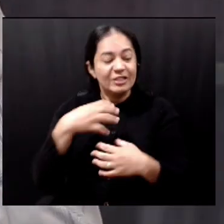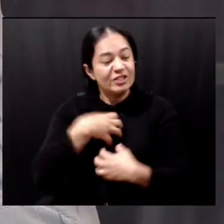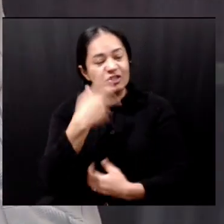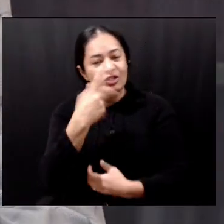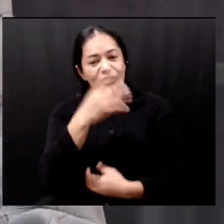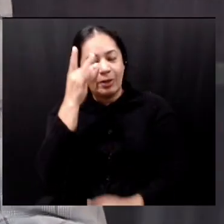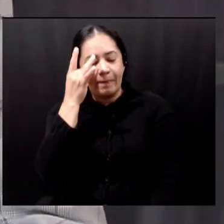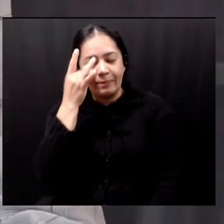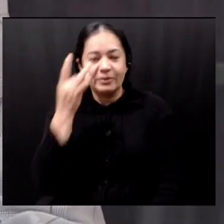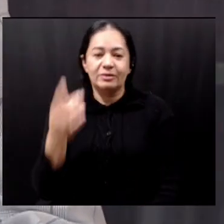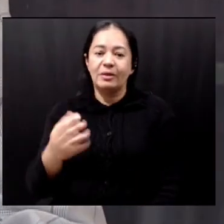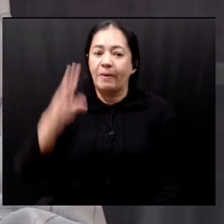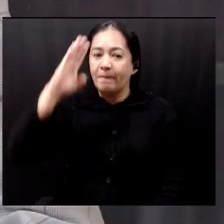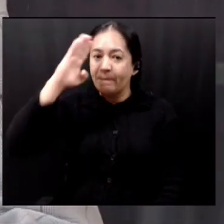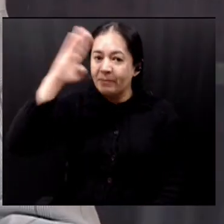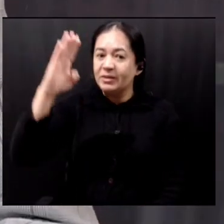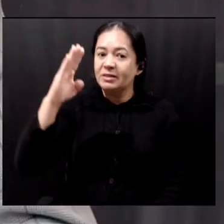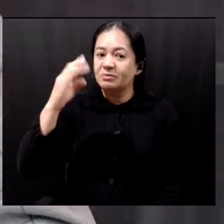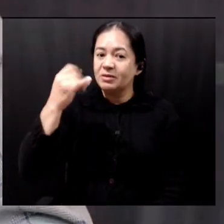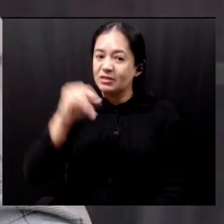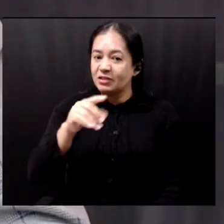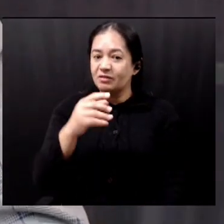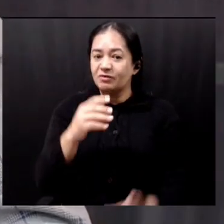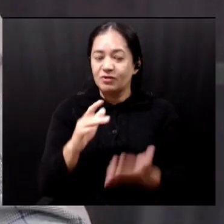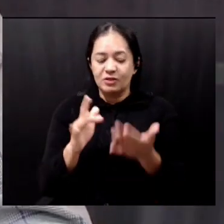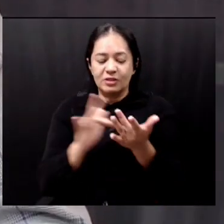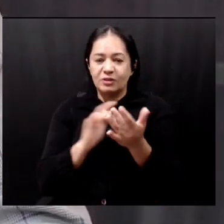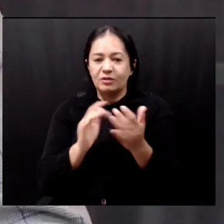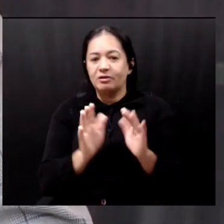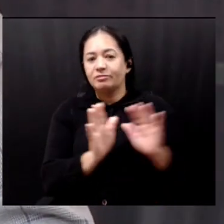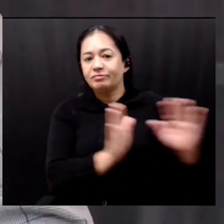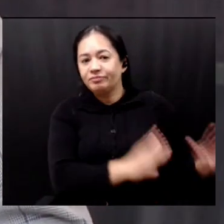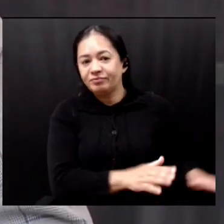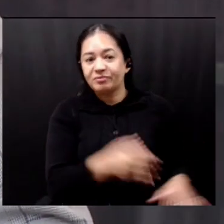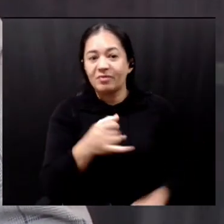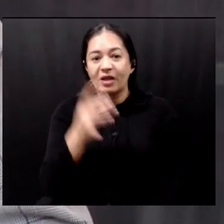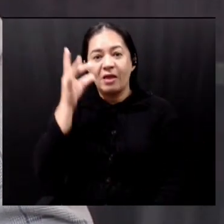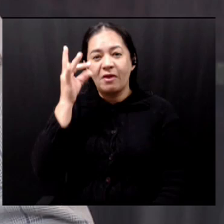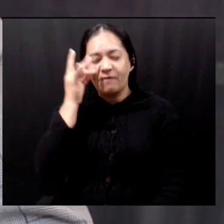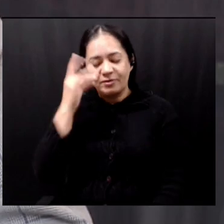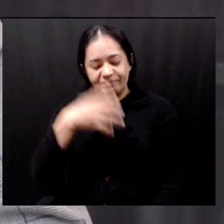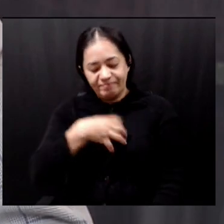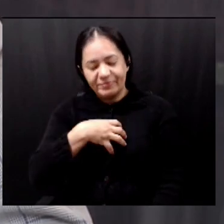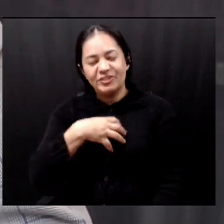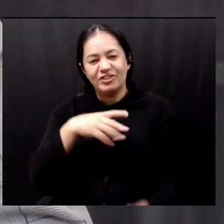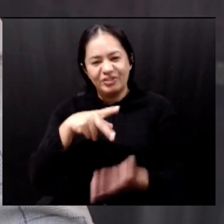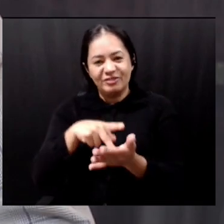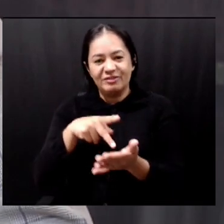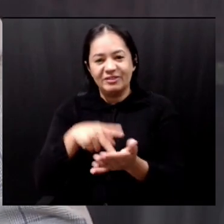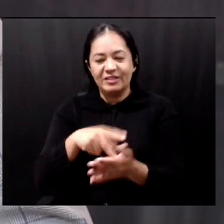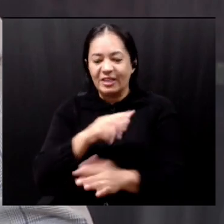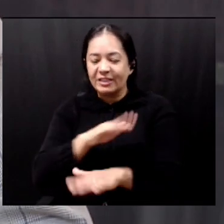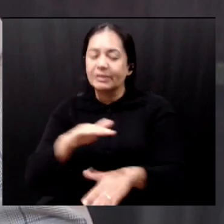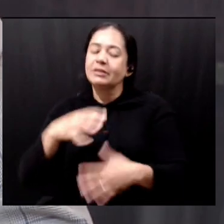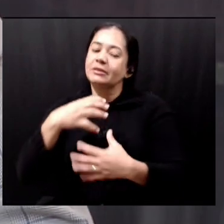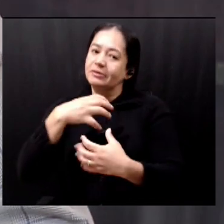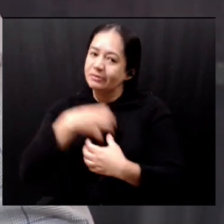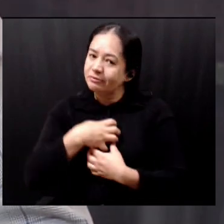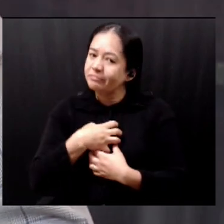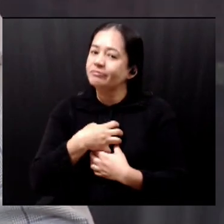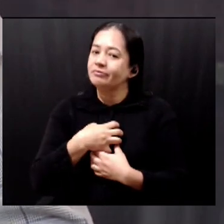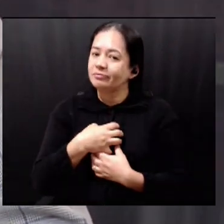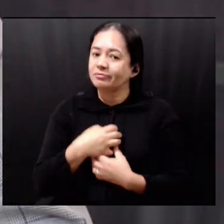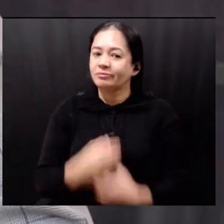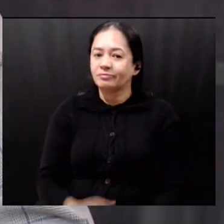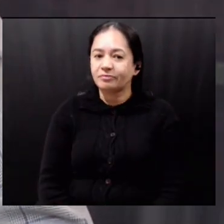você não está com o celular nas mãos, né? Se você está ali na presença afetiva, a criança sente muito isso. E aí a